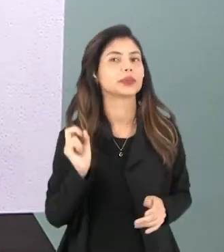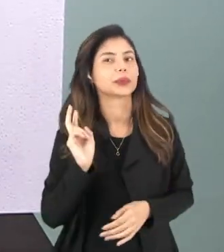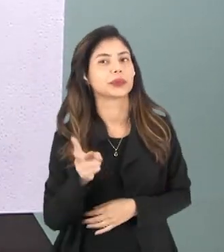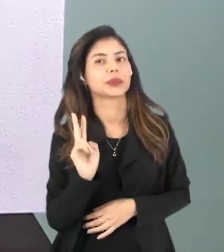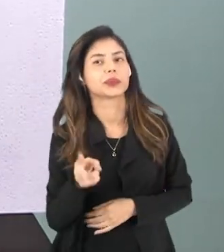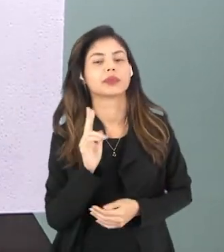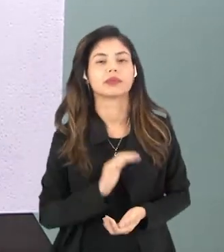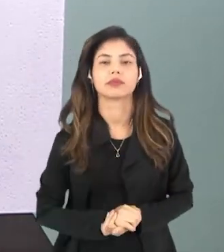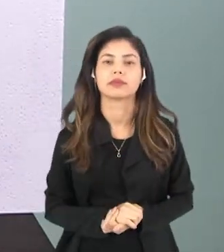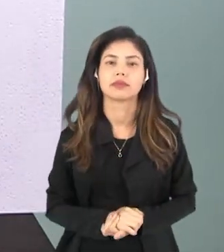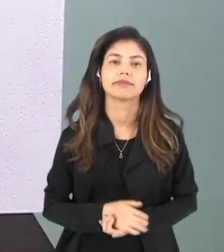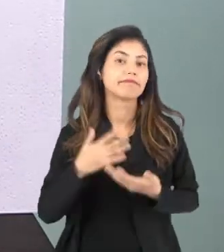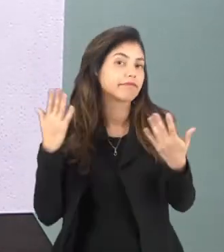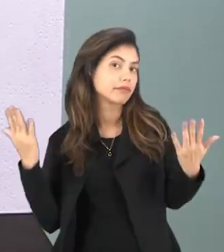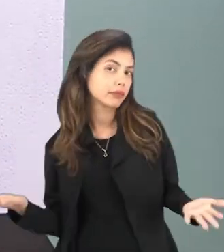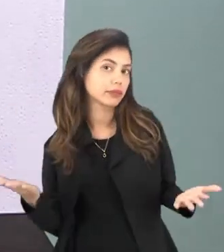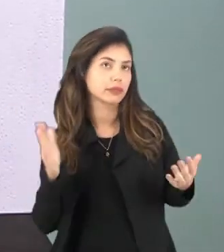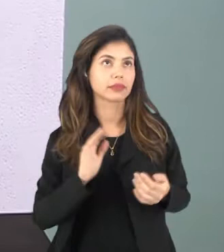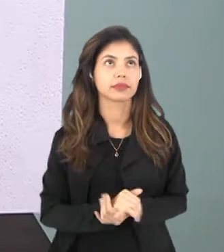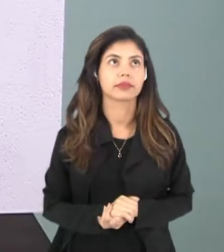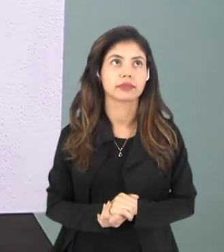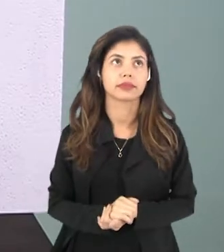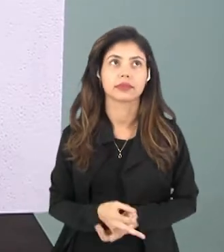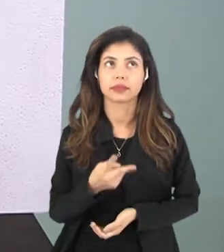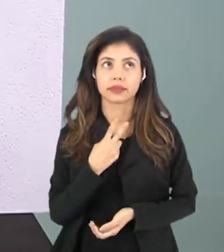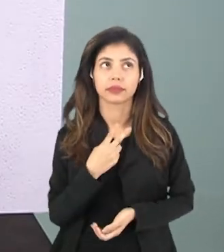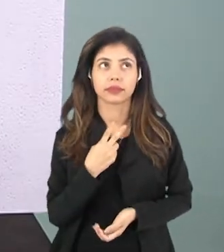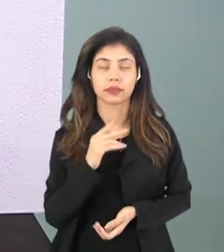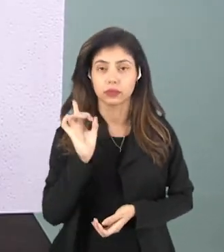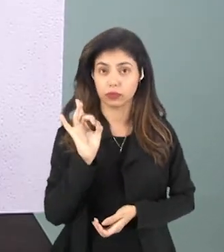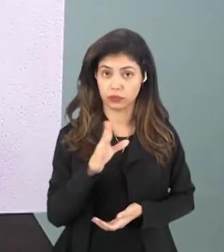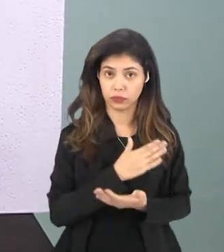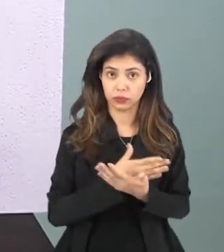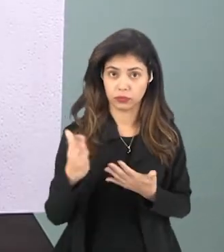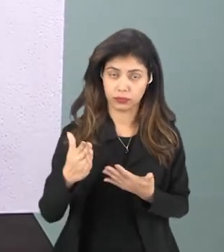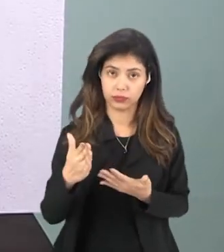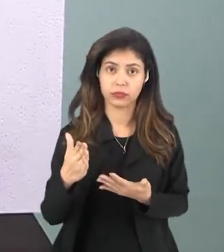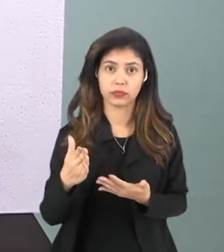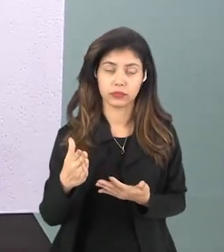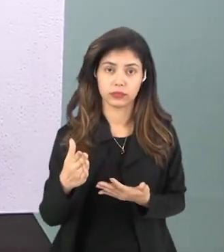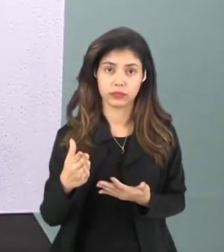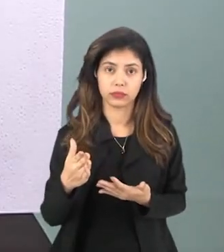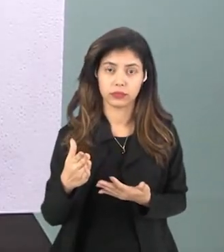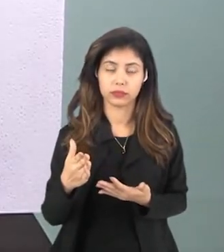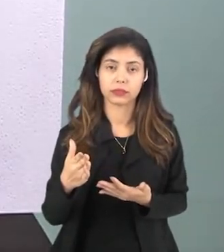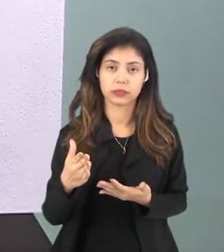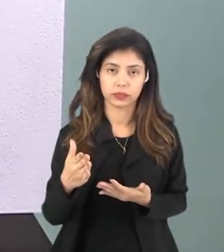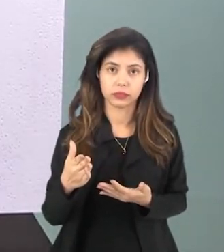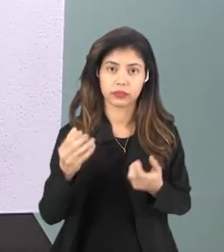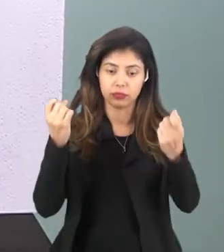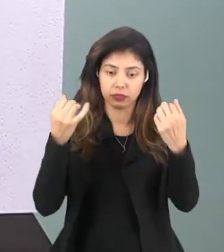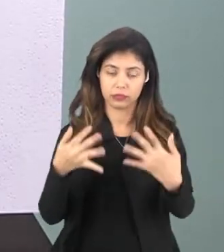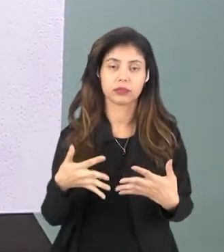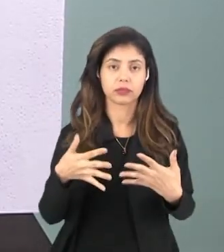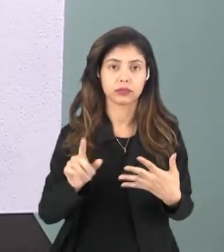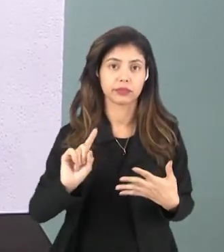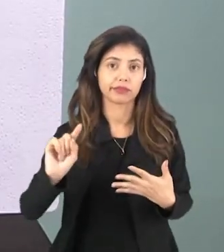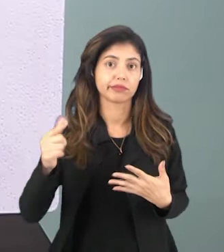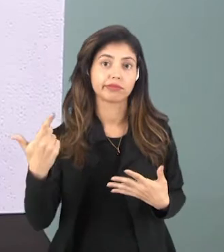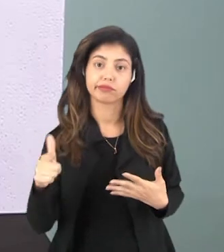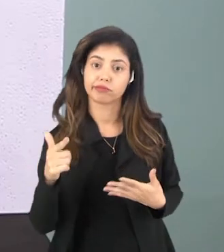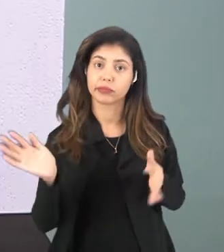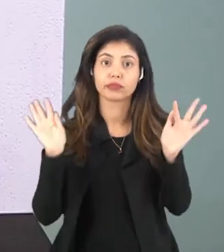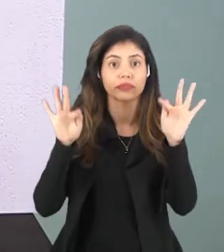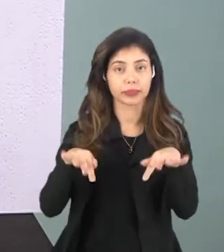sempre Então não podemos colocar só o começo fazer o começo e-mail